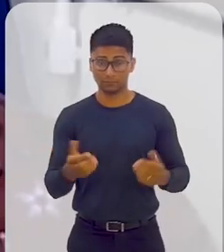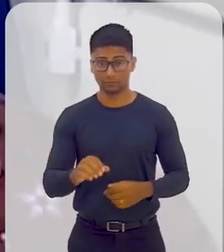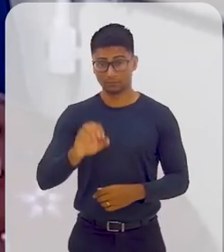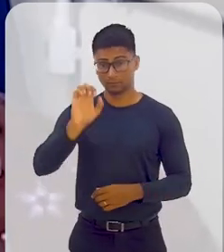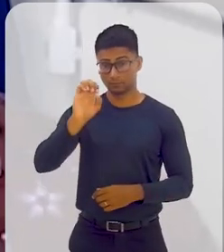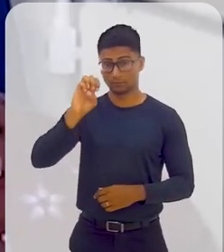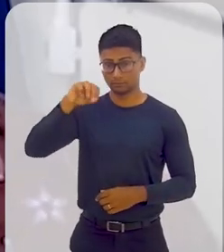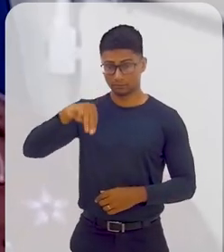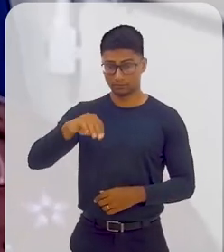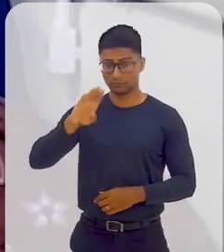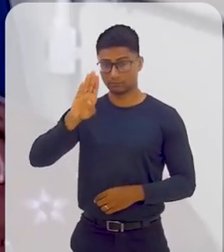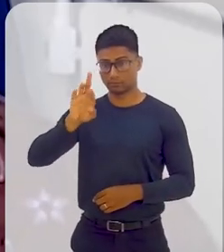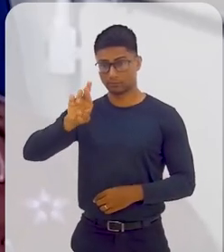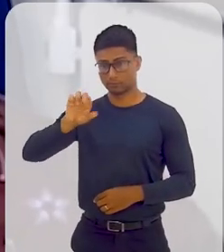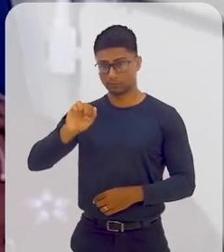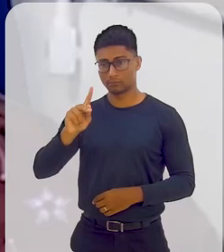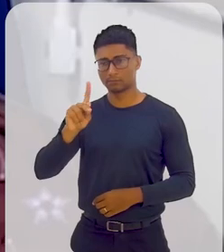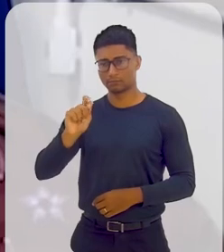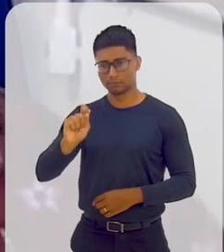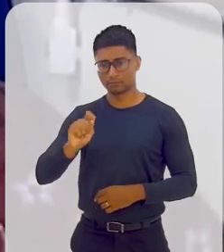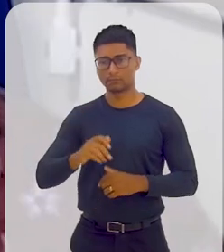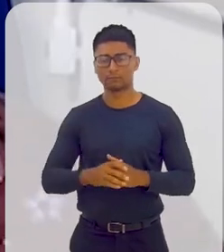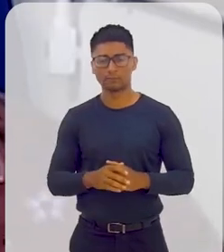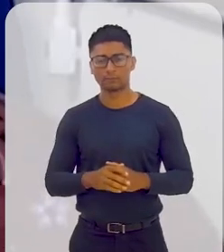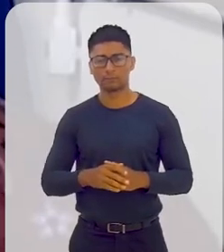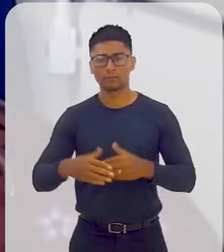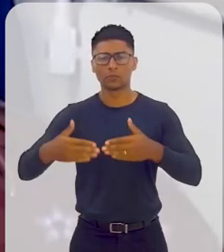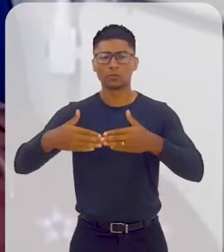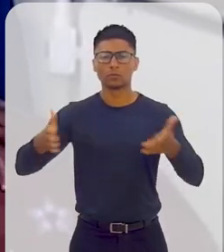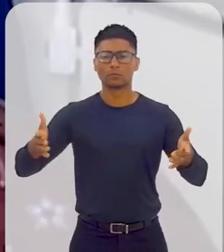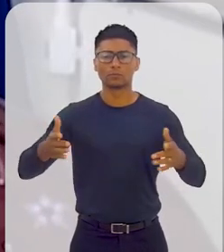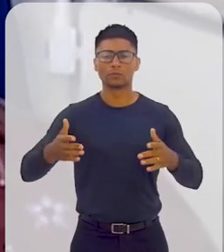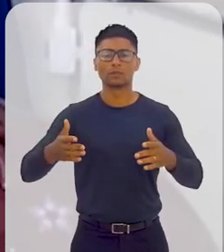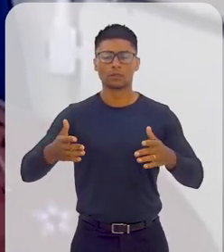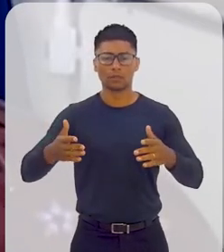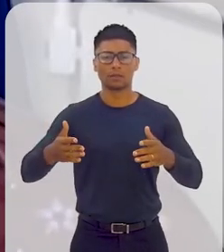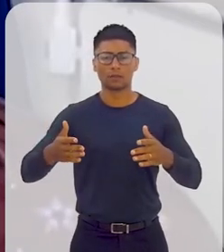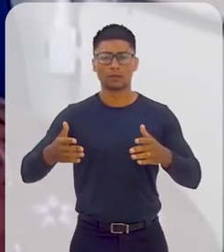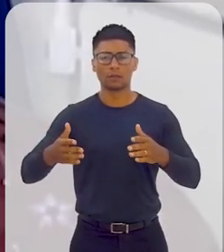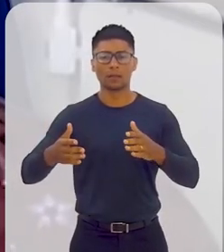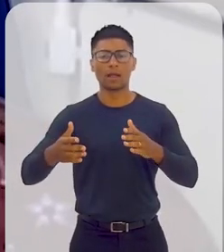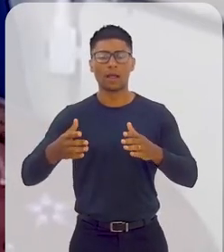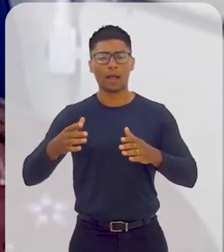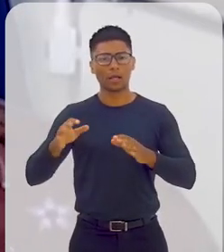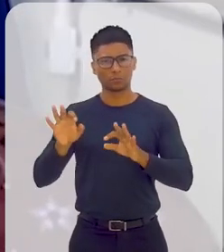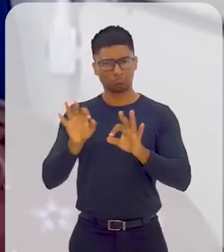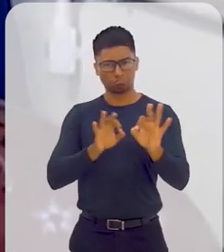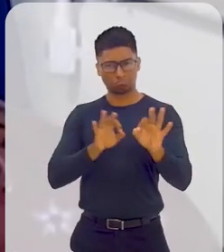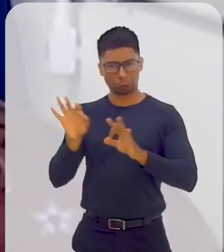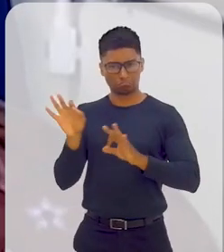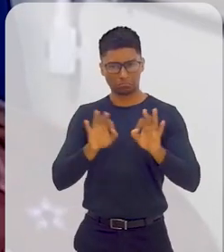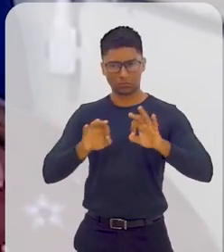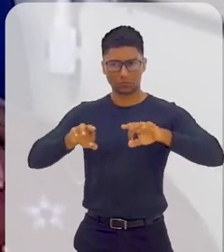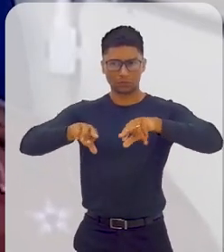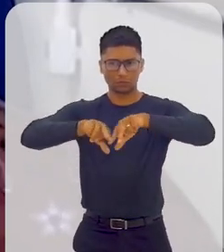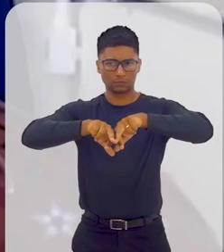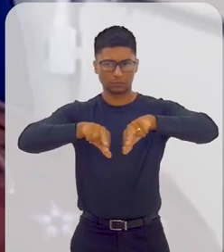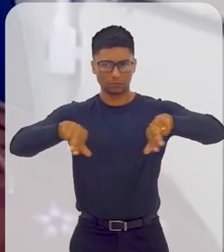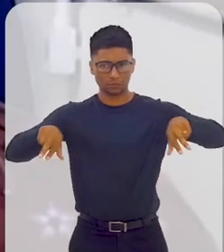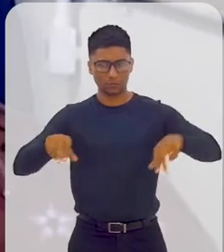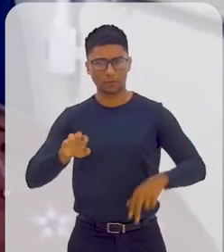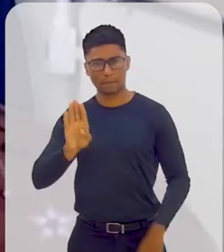Embrapa Agrobiologia se dá, inclusive, anterior à criação da Embrapa, com os processos